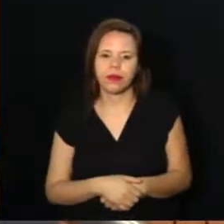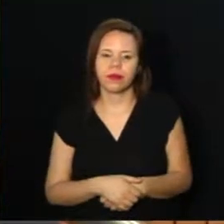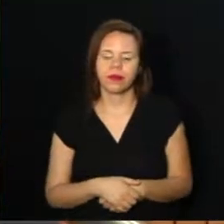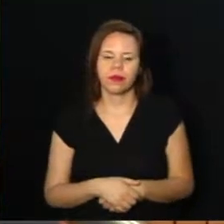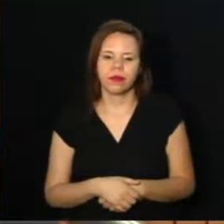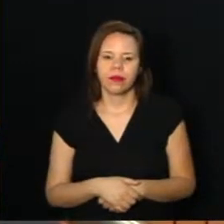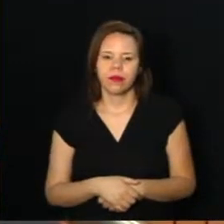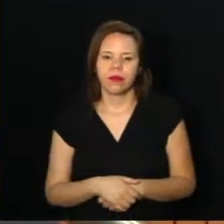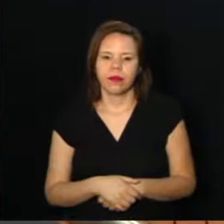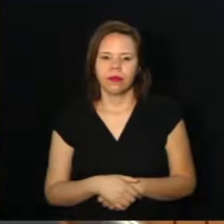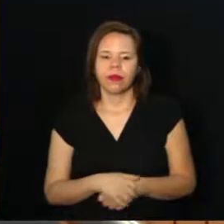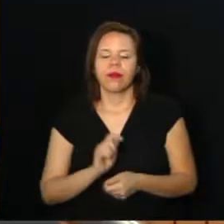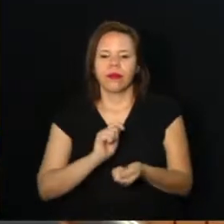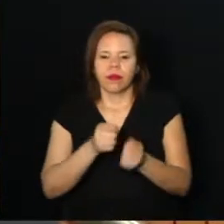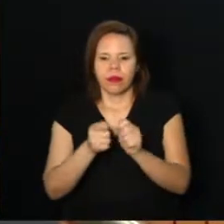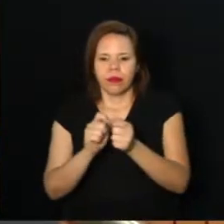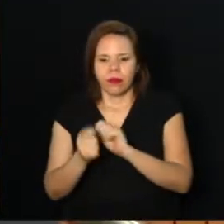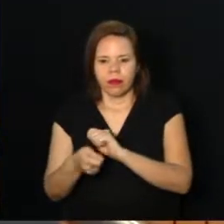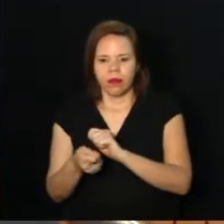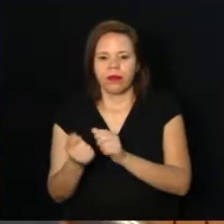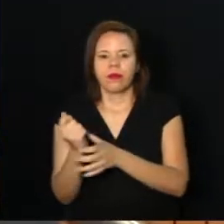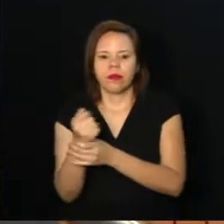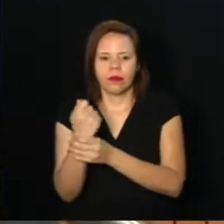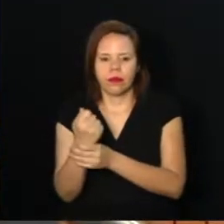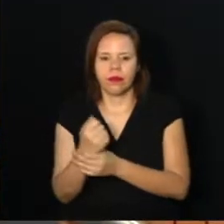e Reabilitação.